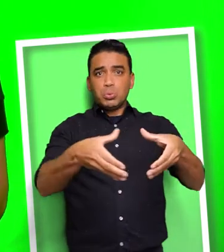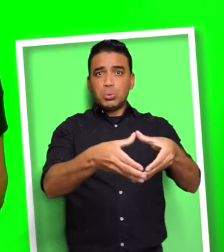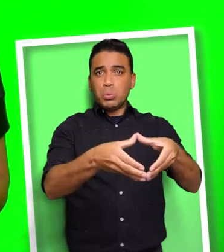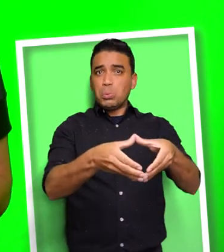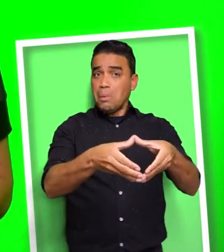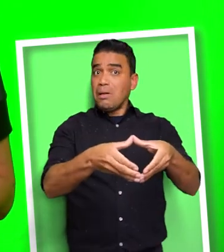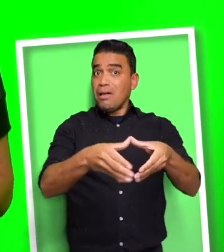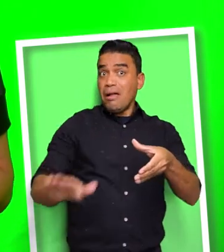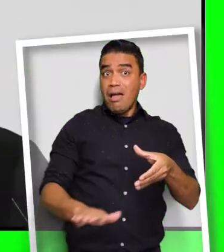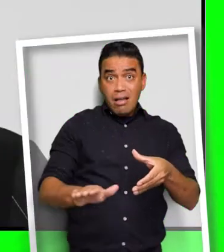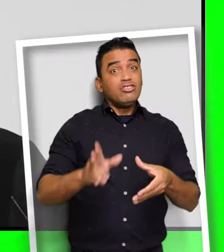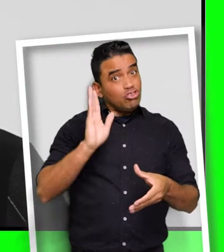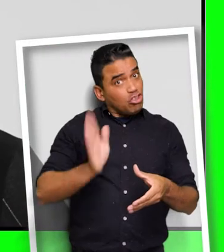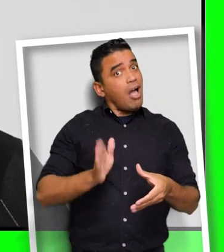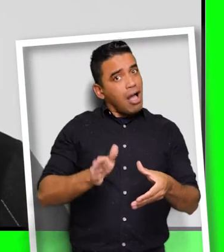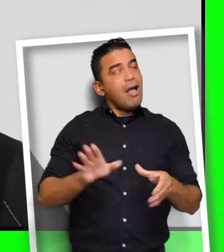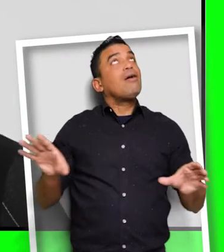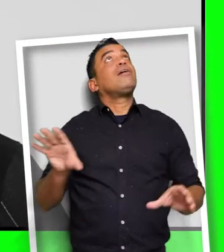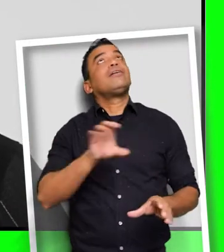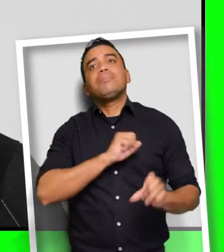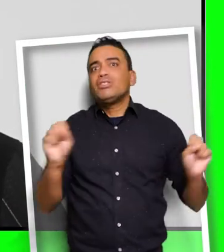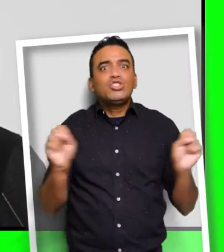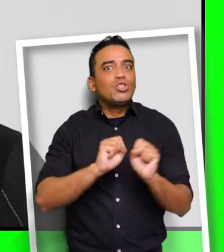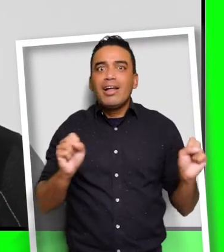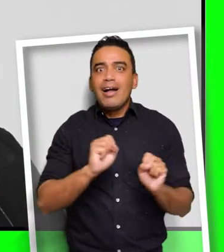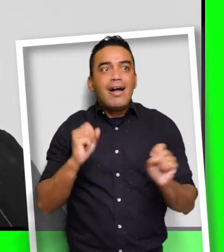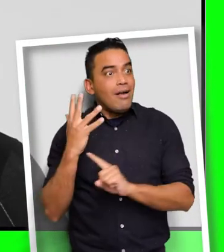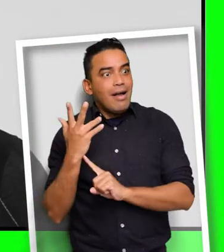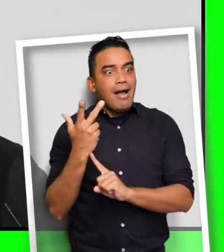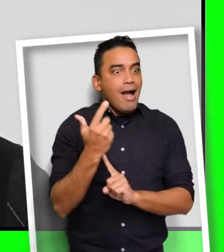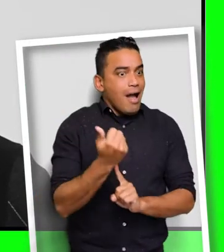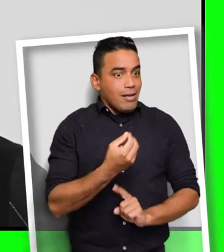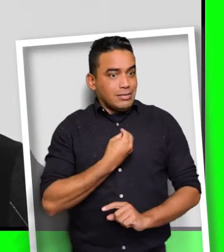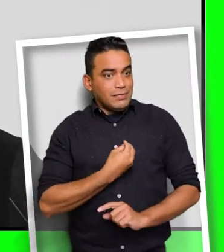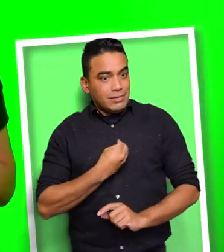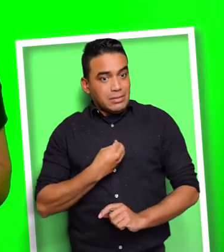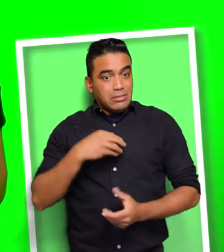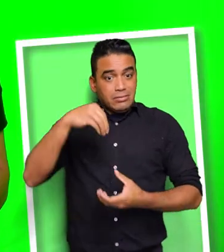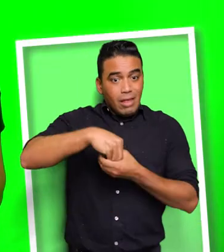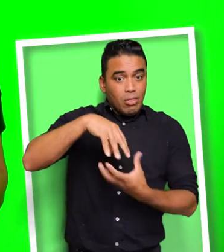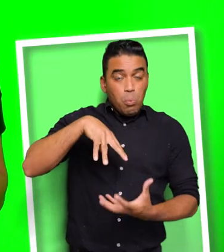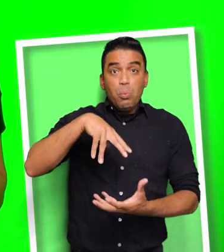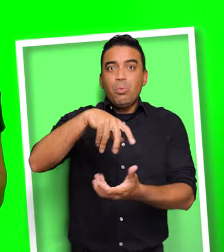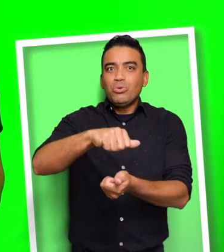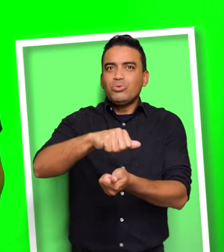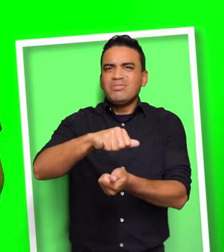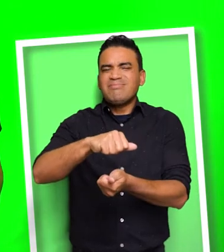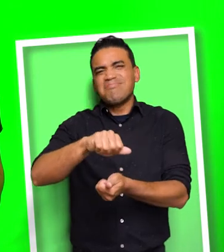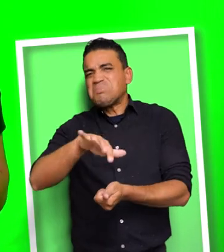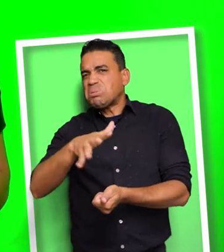banda ainda criança. E fui me apaixonando por essa vida, por esse jeito de existir no mundo. Ainda